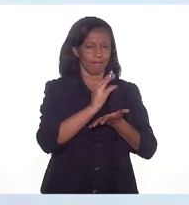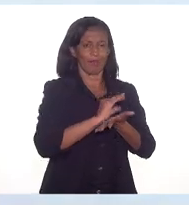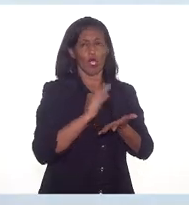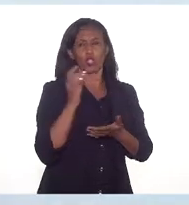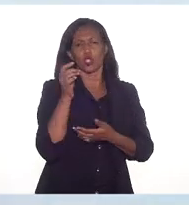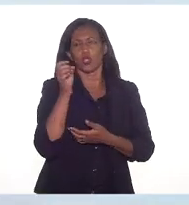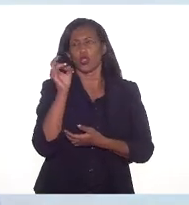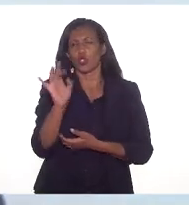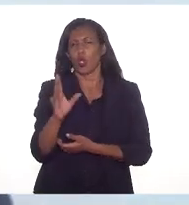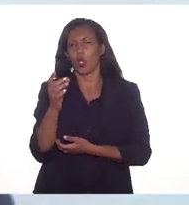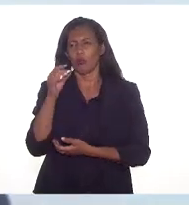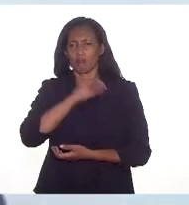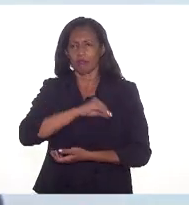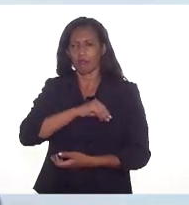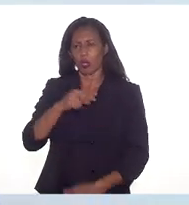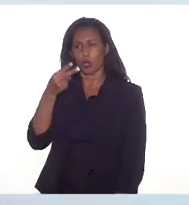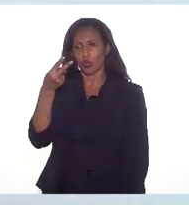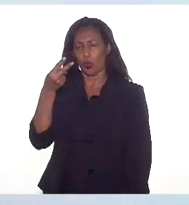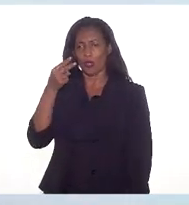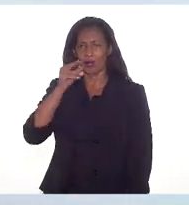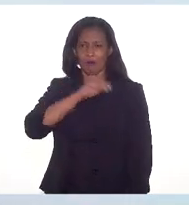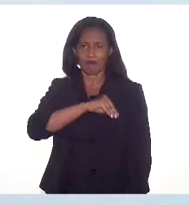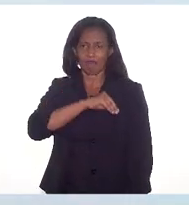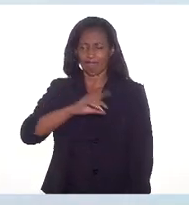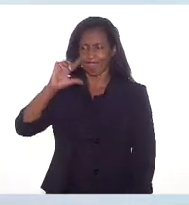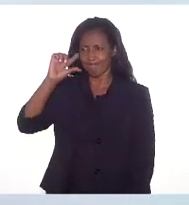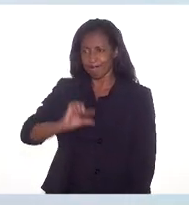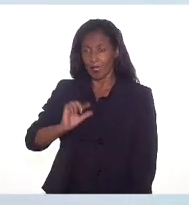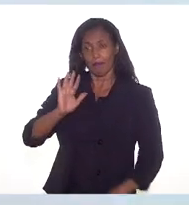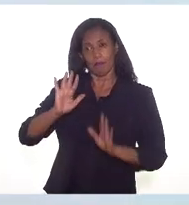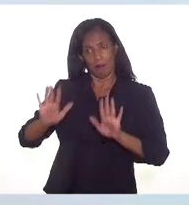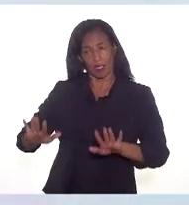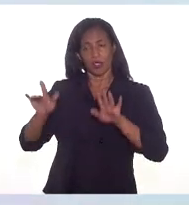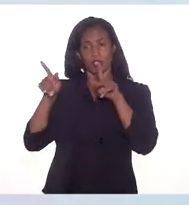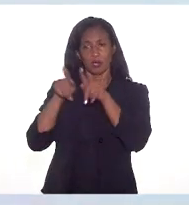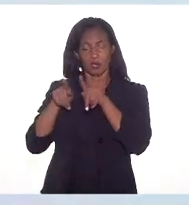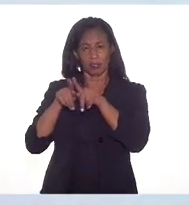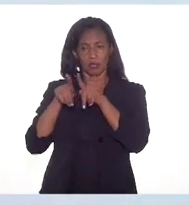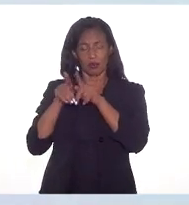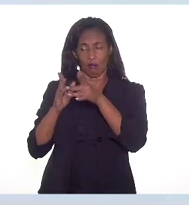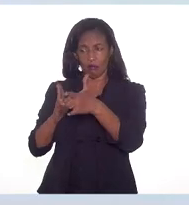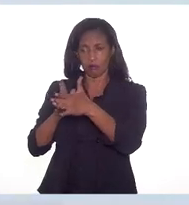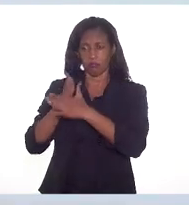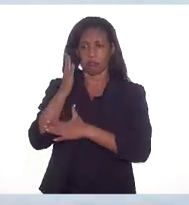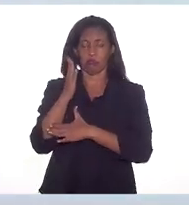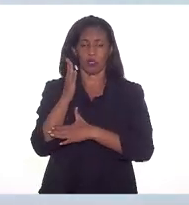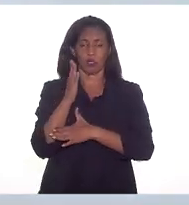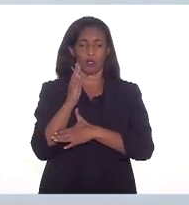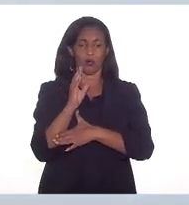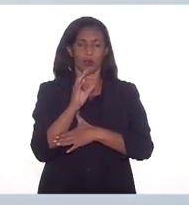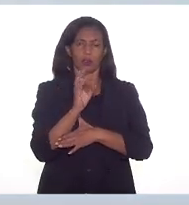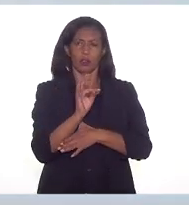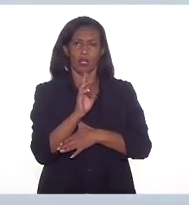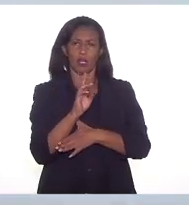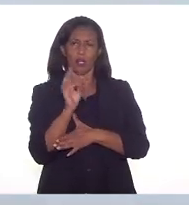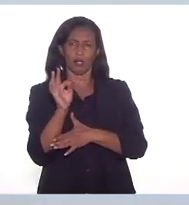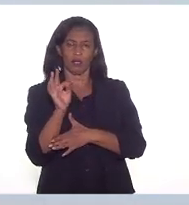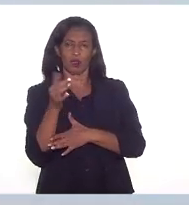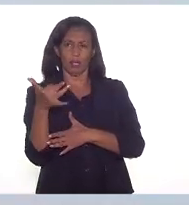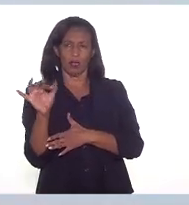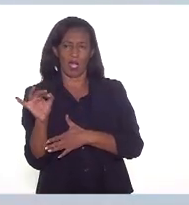salários mínimos. Mas, enfim, é um alento também a aprovação do PLP 10, que abre